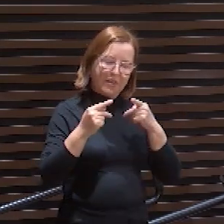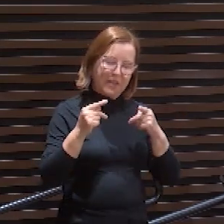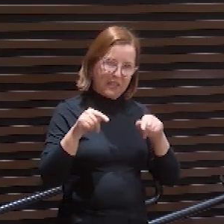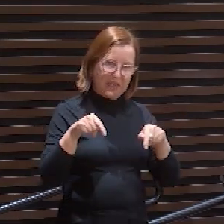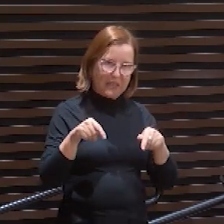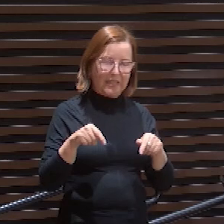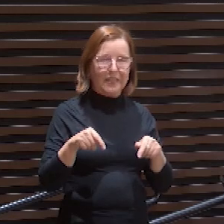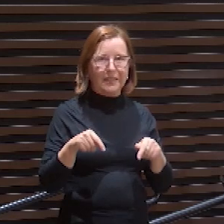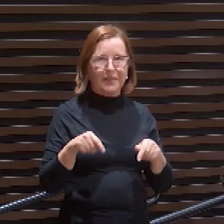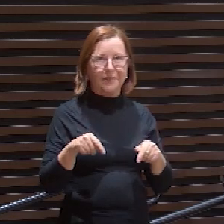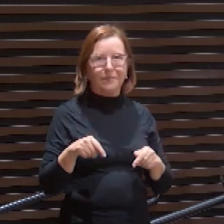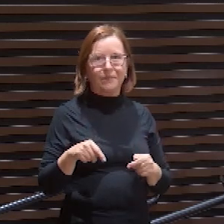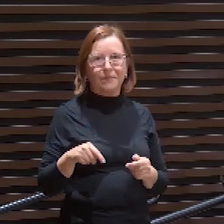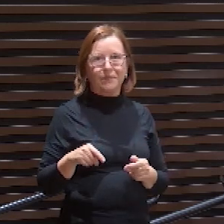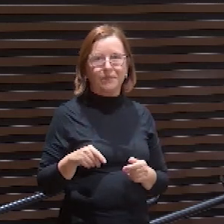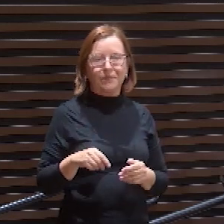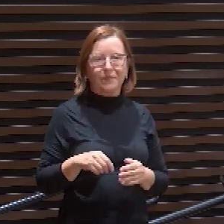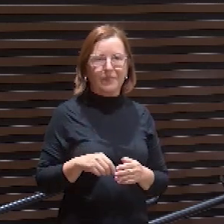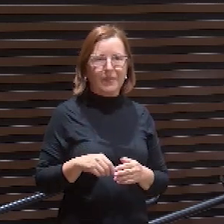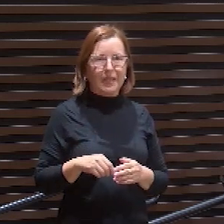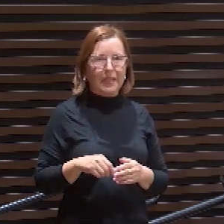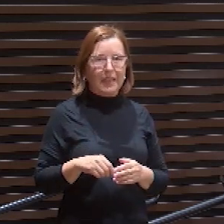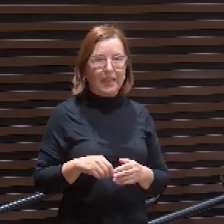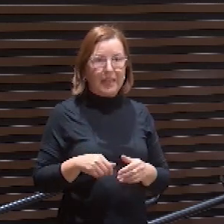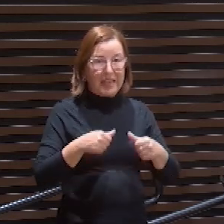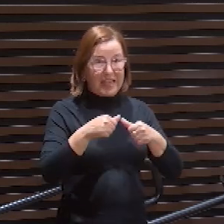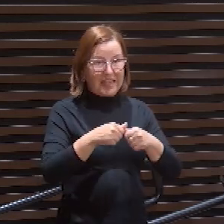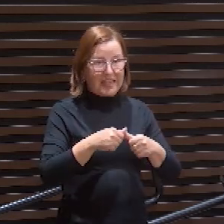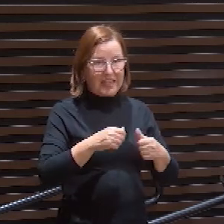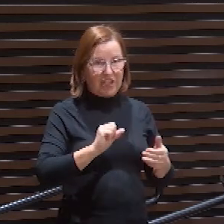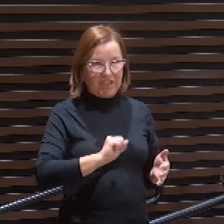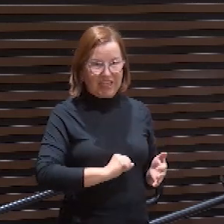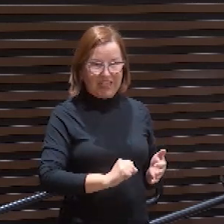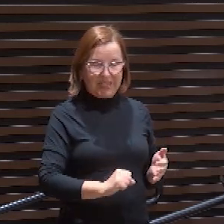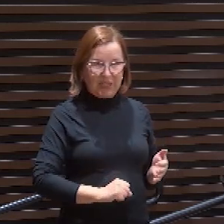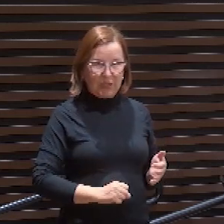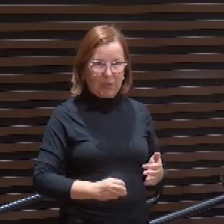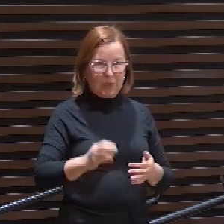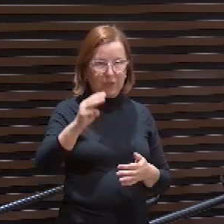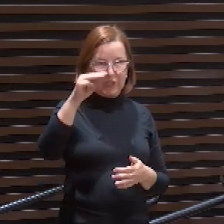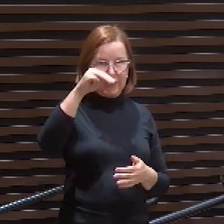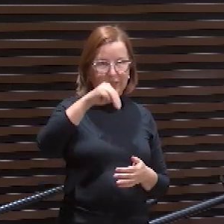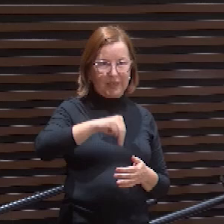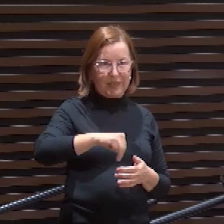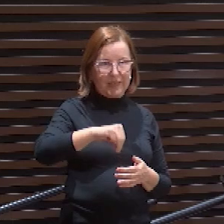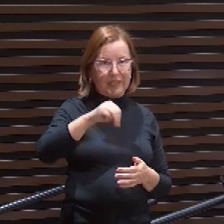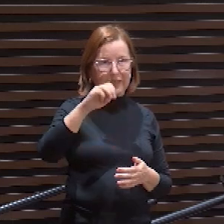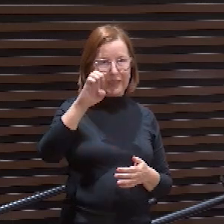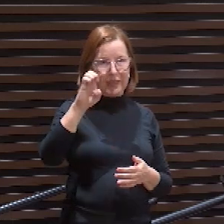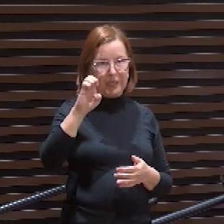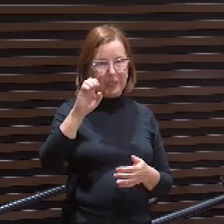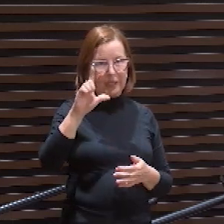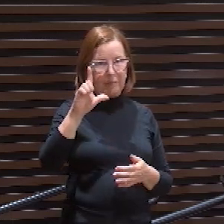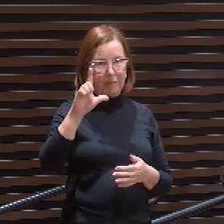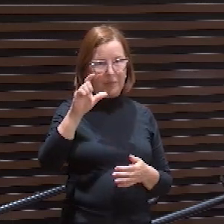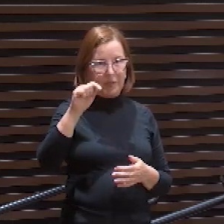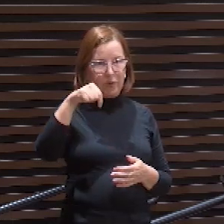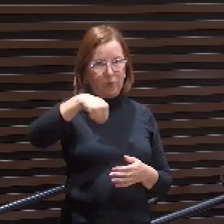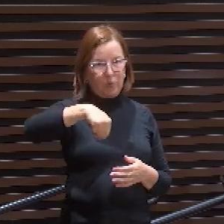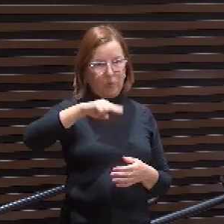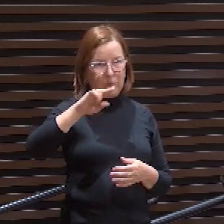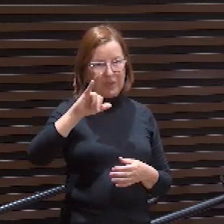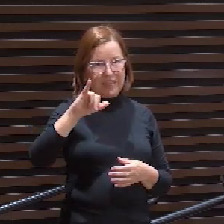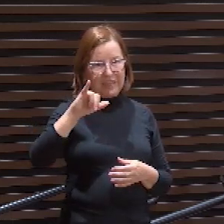neste caminhar do Melquisedeque, um enigma. Uma pessoa que